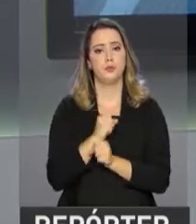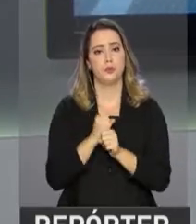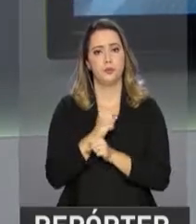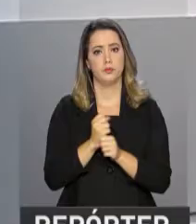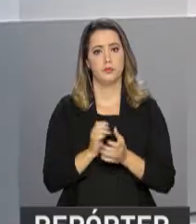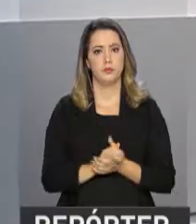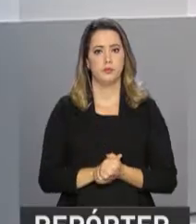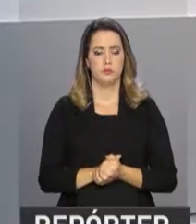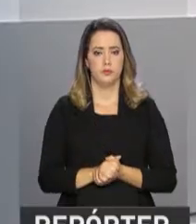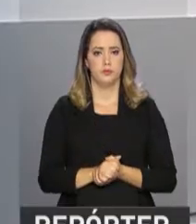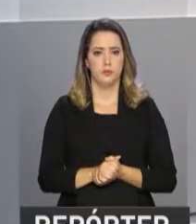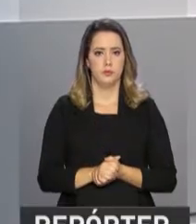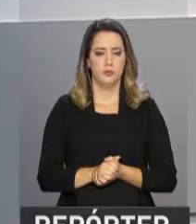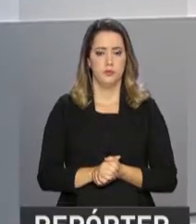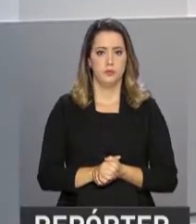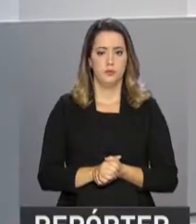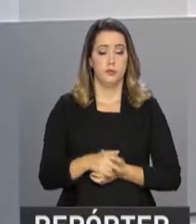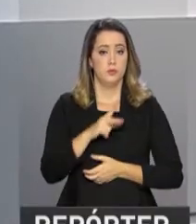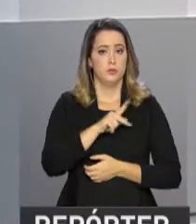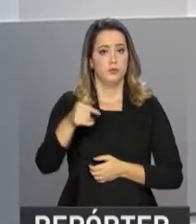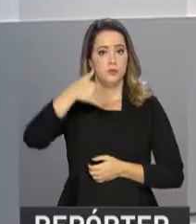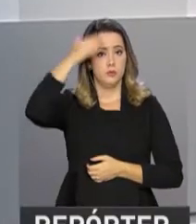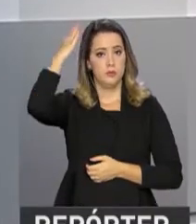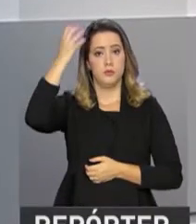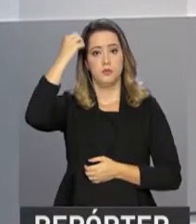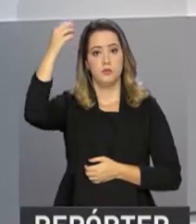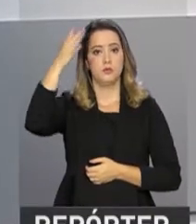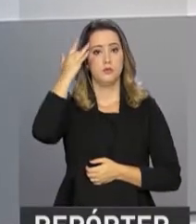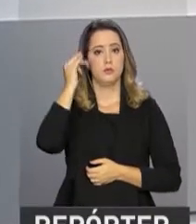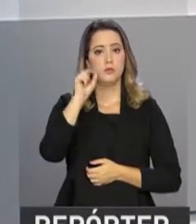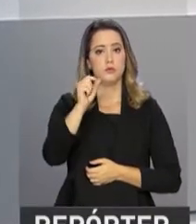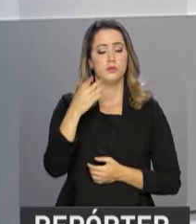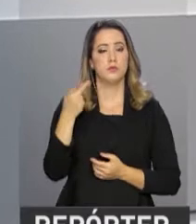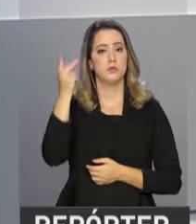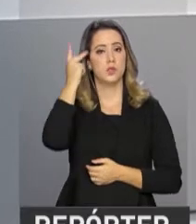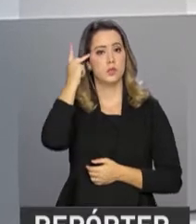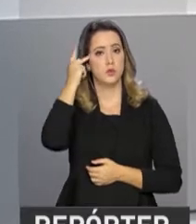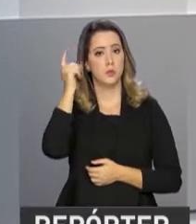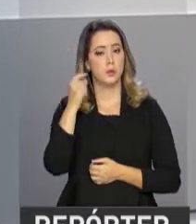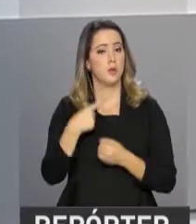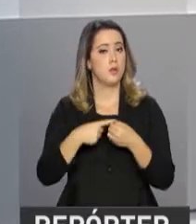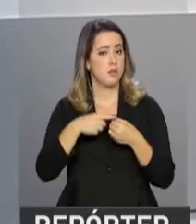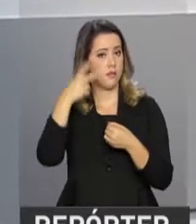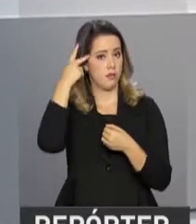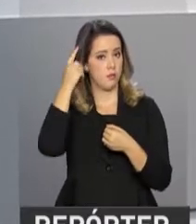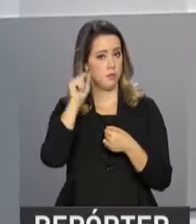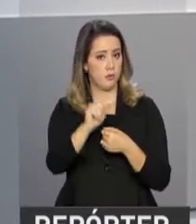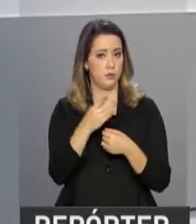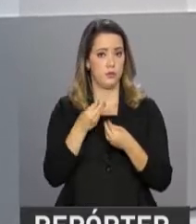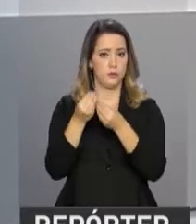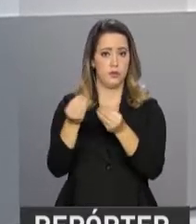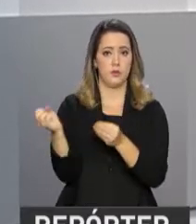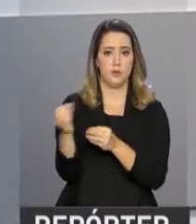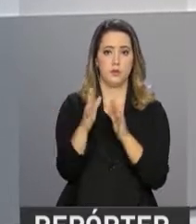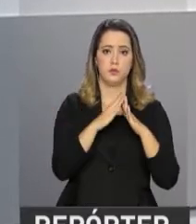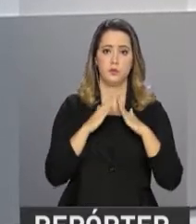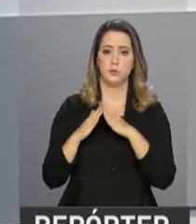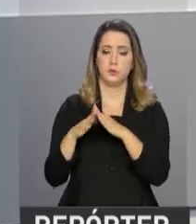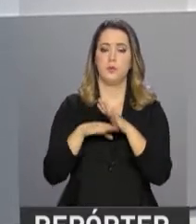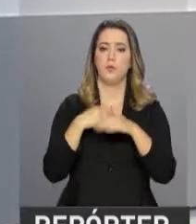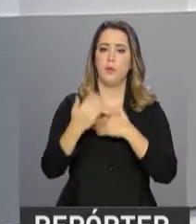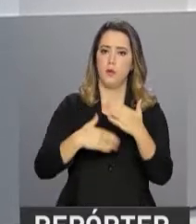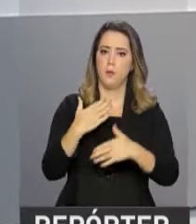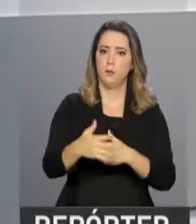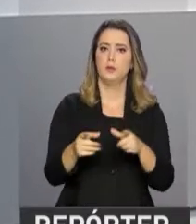ano. O presidente Michel Temer viaja amanhã para o interior de São Paulo. Ele vai entregar novas moradias pelo